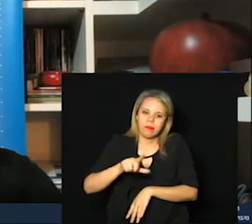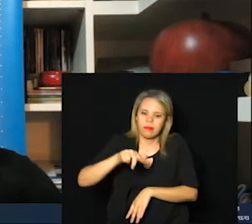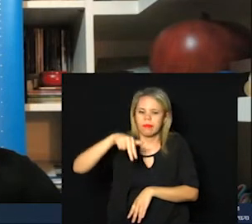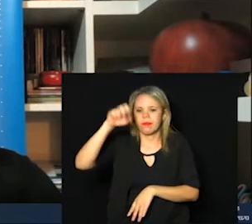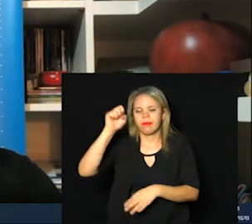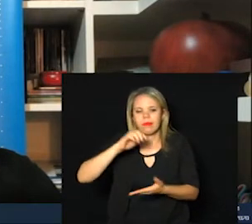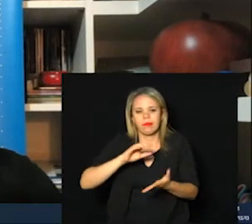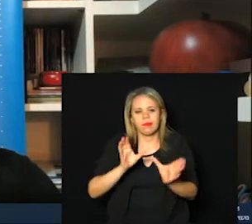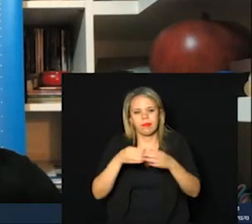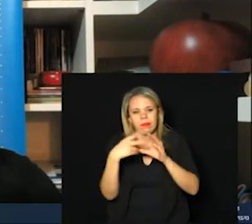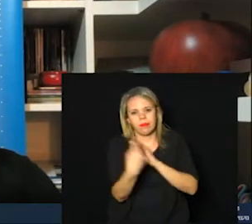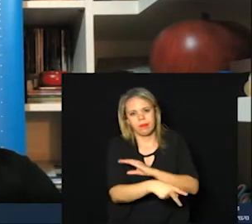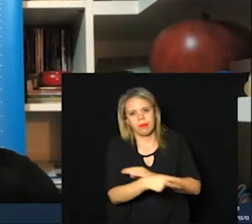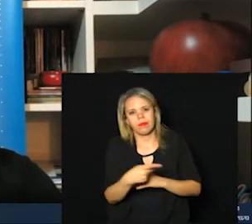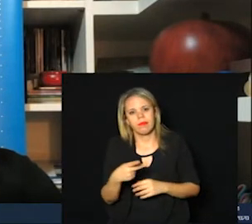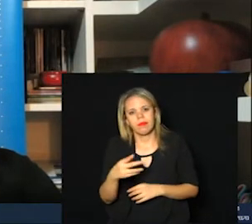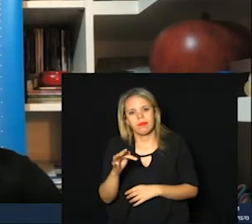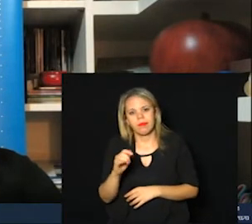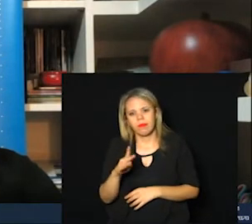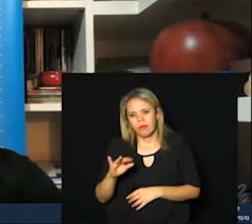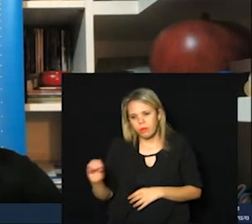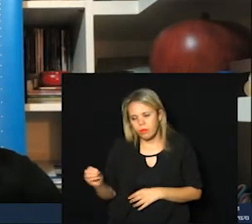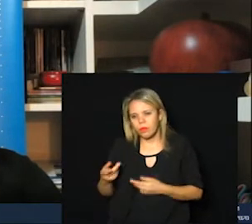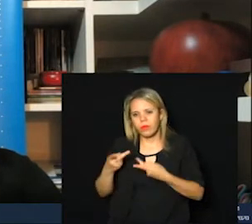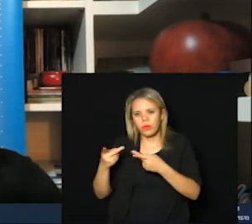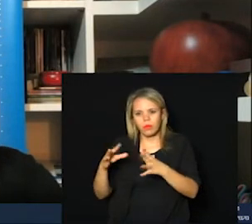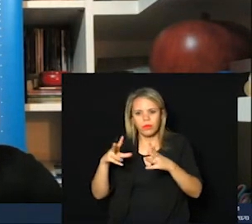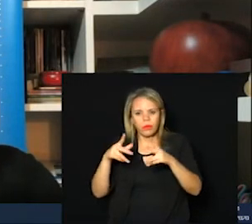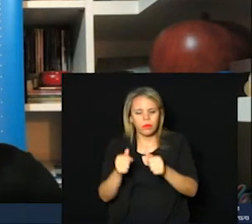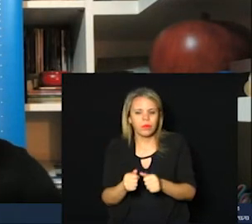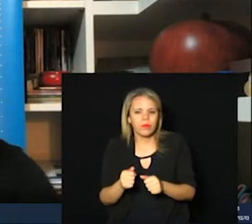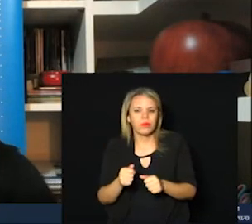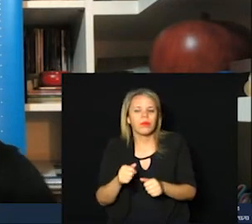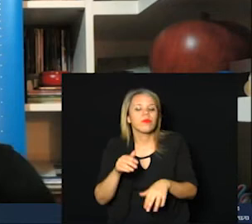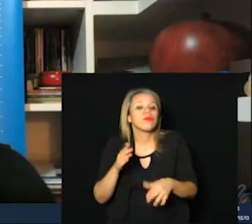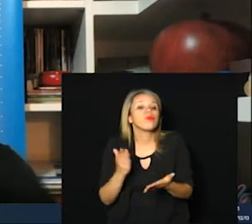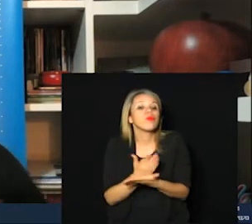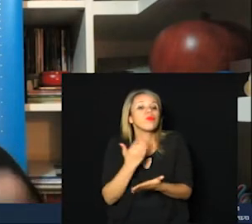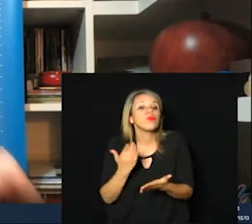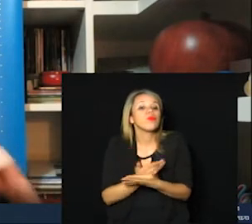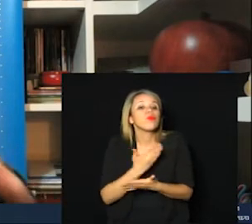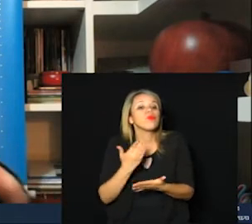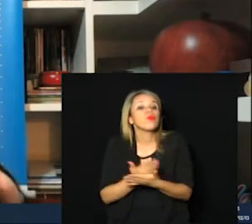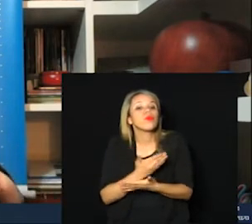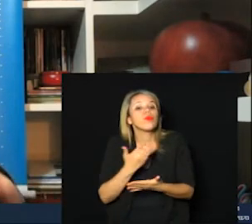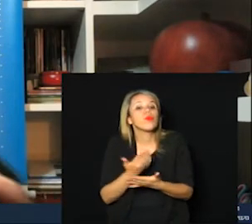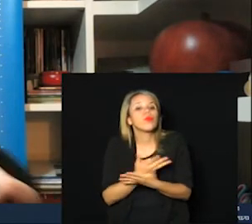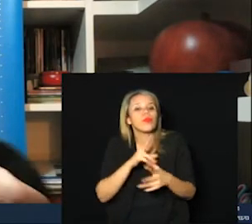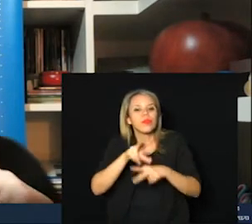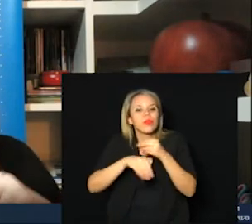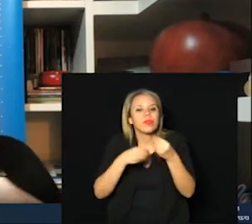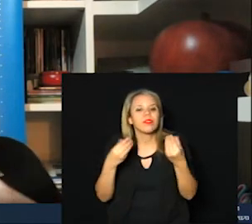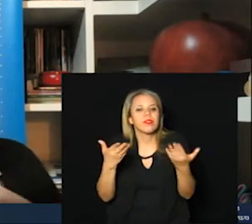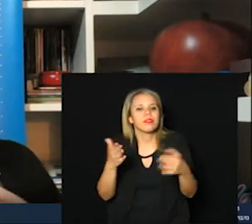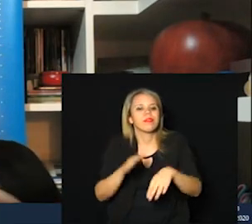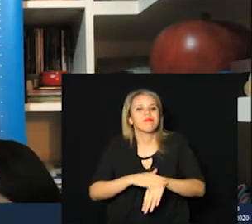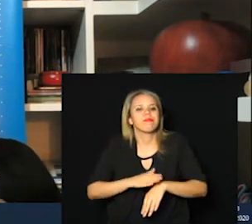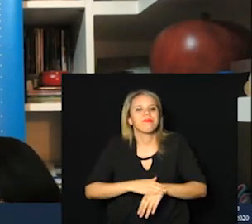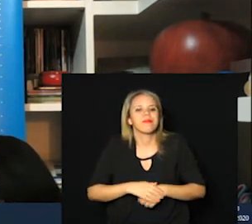o Fábio, pelo convite e, sobretudo, a Jocilane pelo livro que ela nos presenteia hoje.